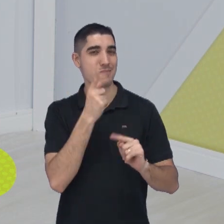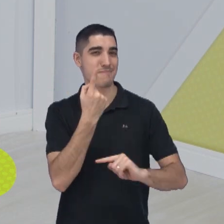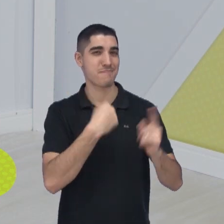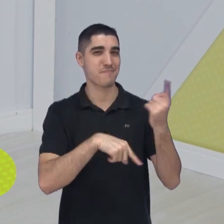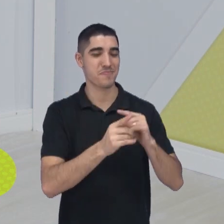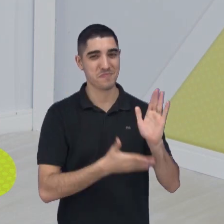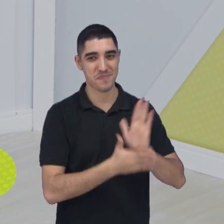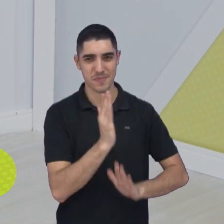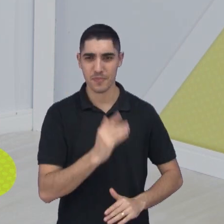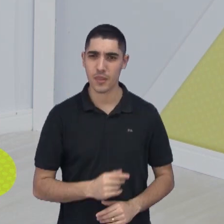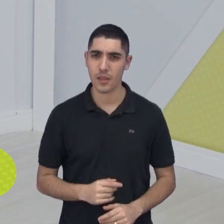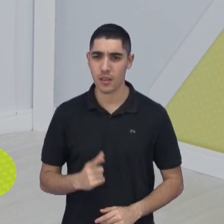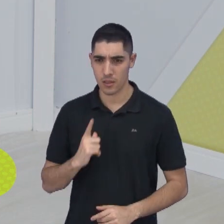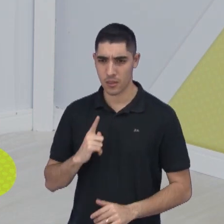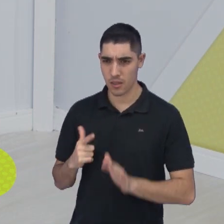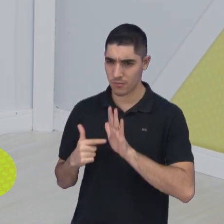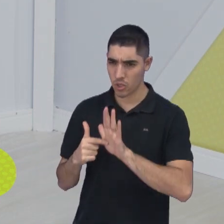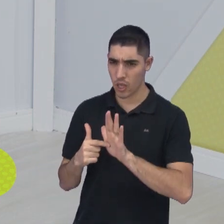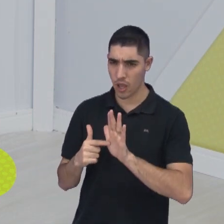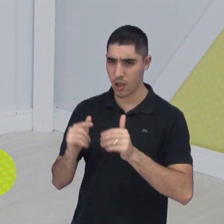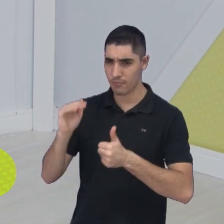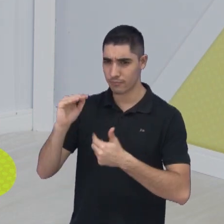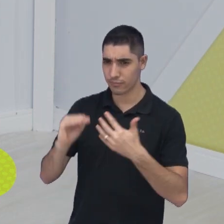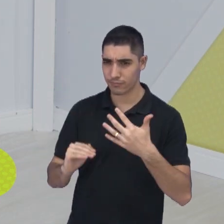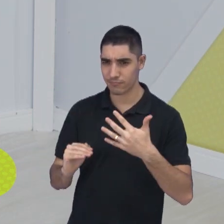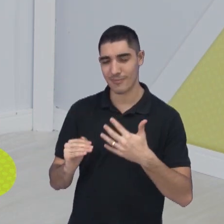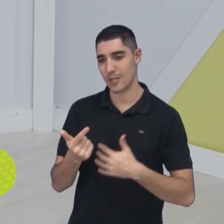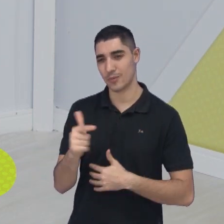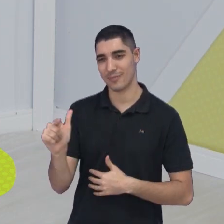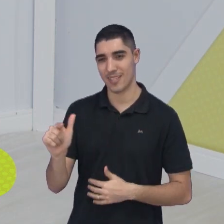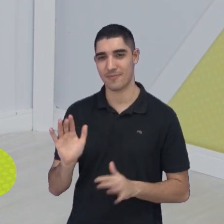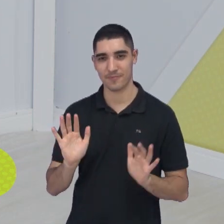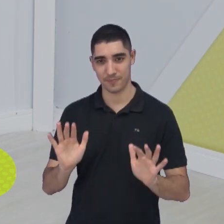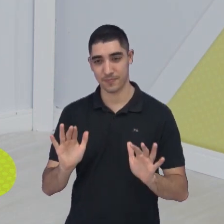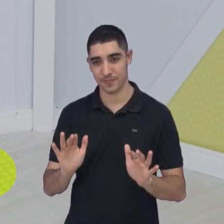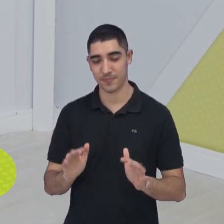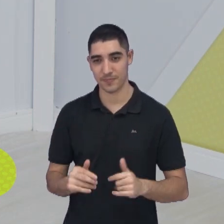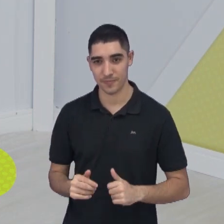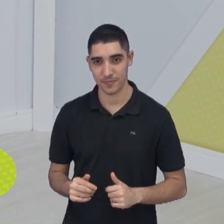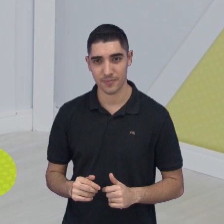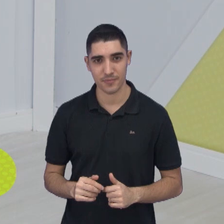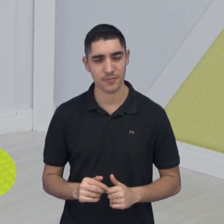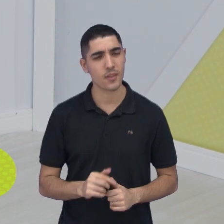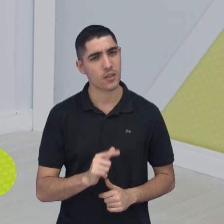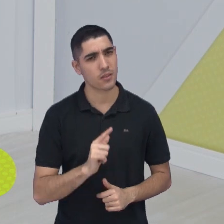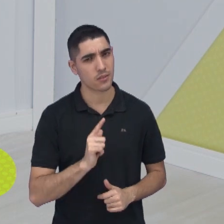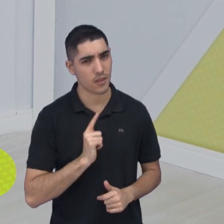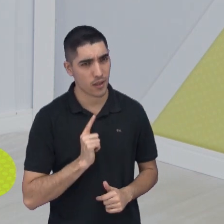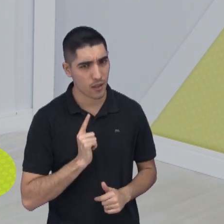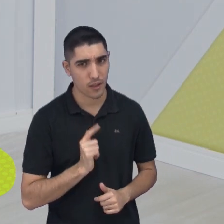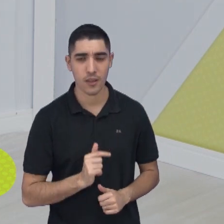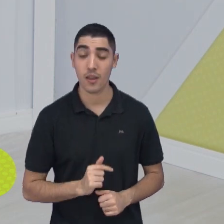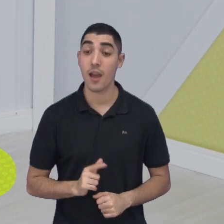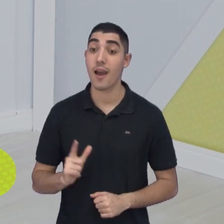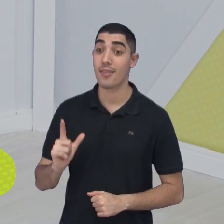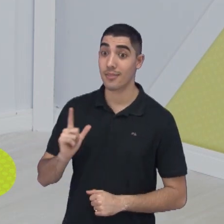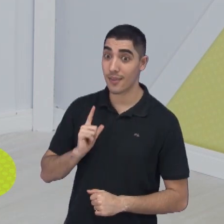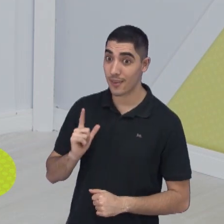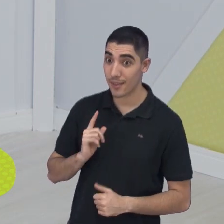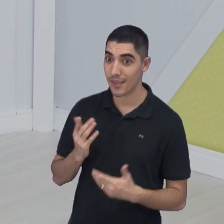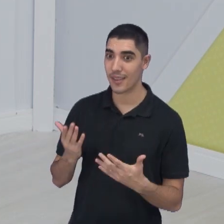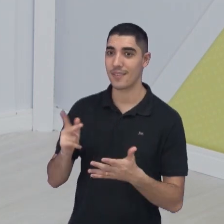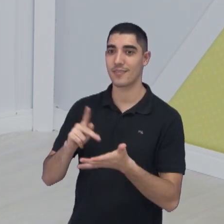da liga. Tem tabela desse daqui? Não tem, né? Esse aqui não tem. Muito bem. Parabéns aí para os meninos. Sim, Tem. Ah, é verdade, é classificação. Tem com